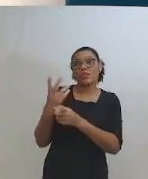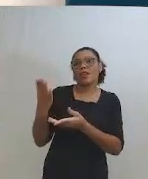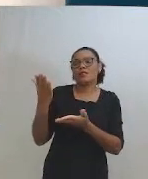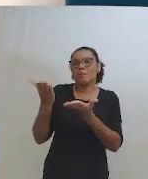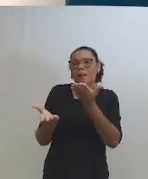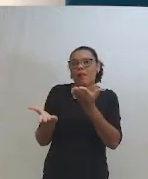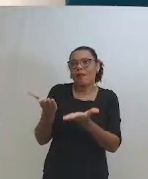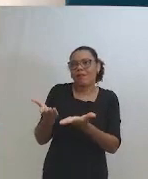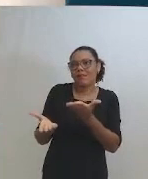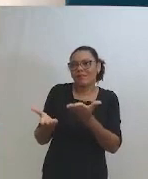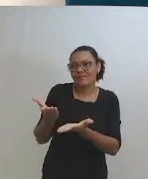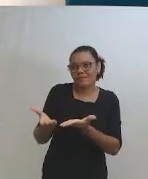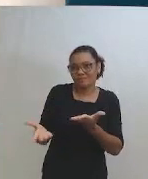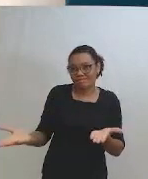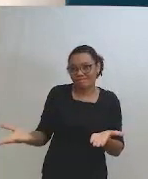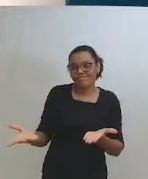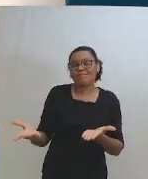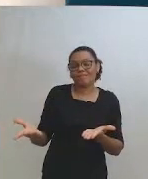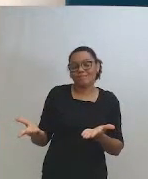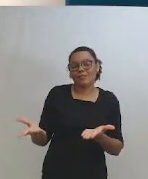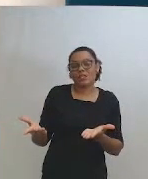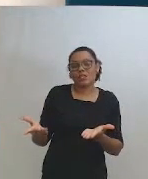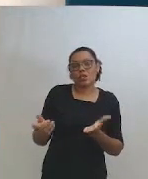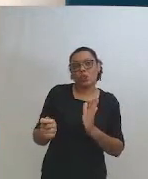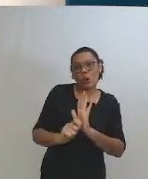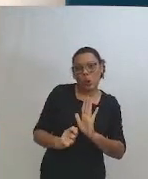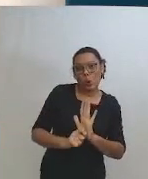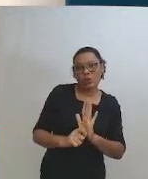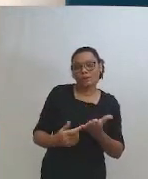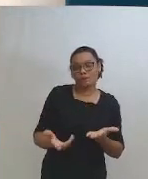eventualmente pesar drogas. Mas nós